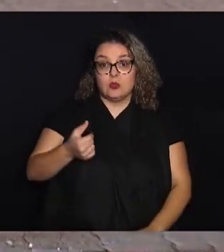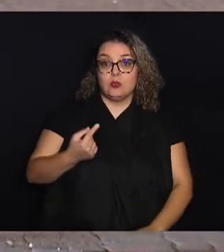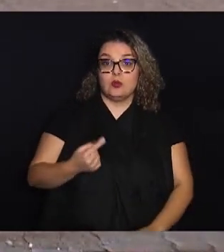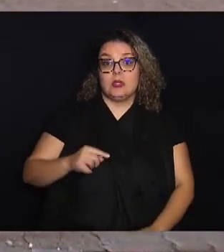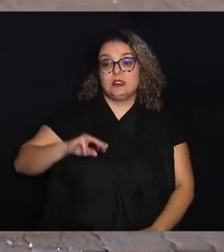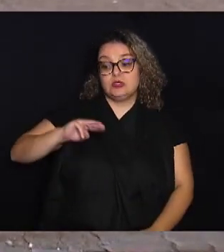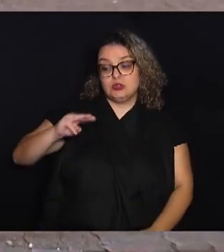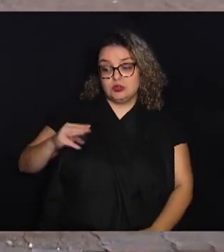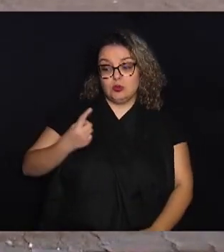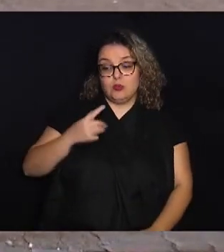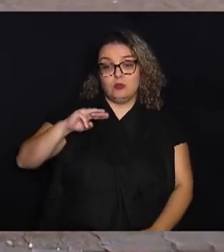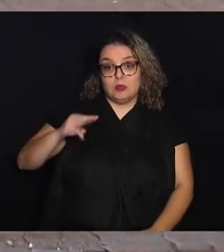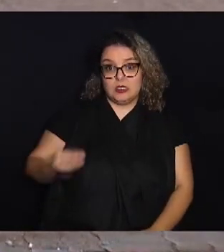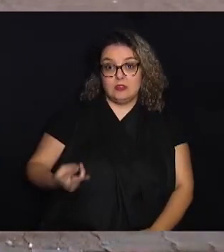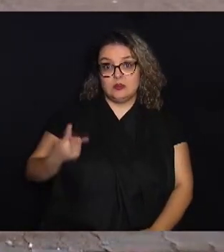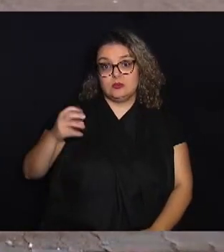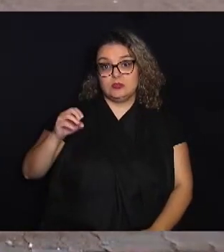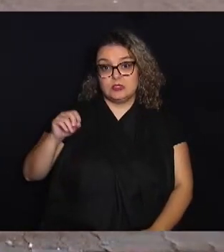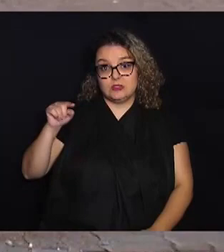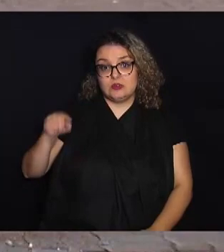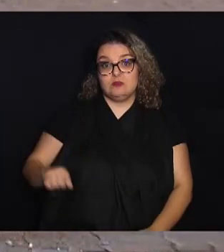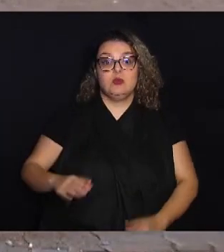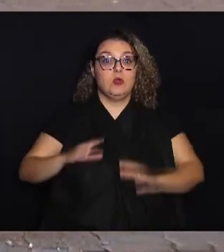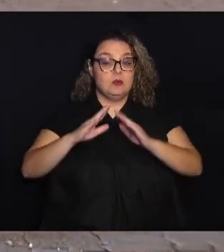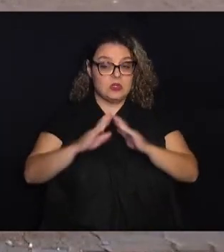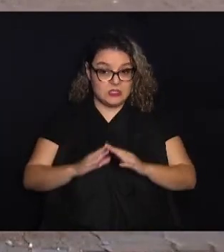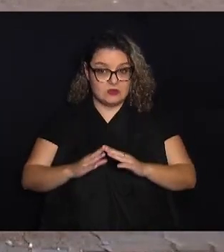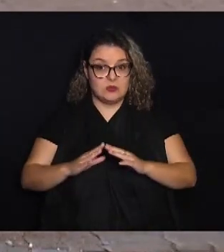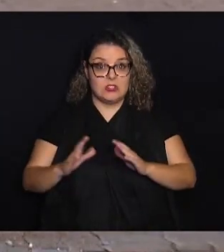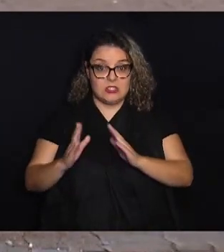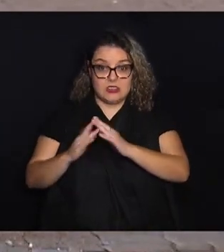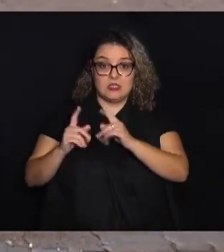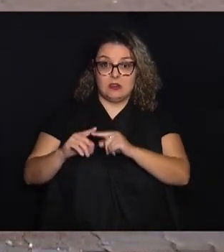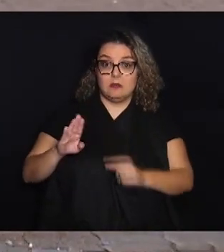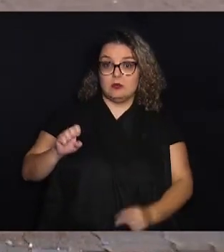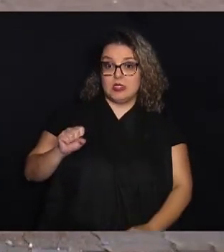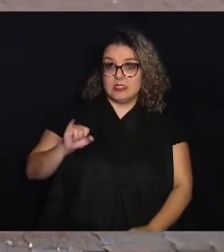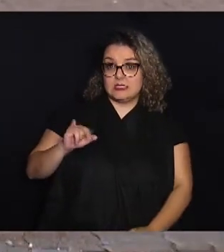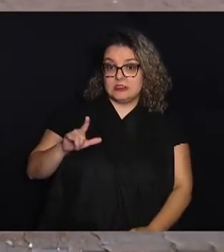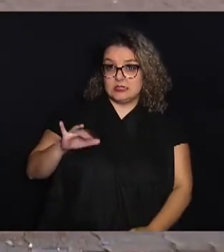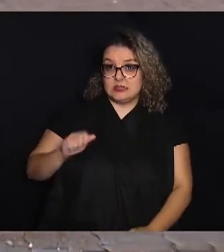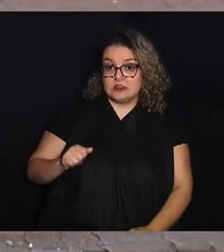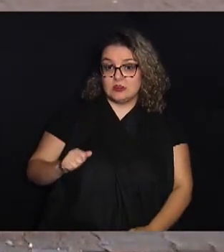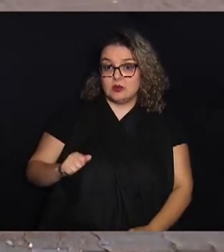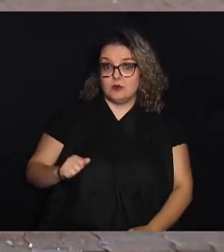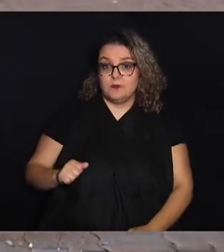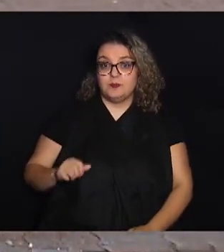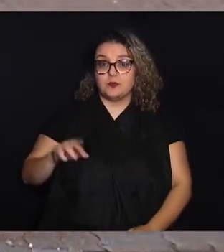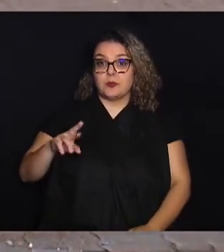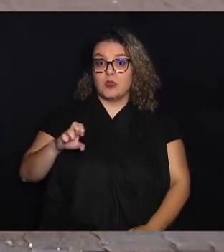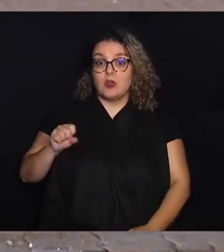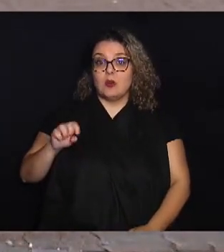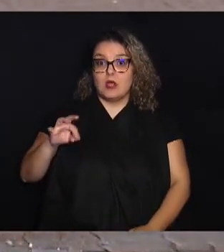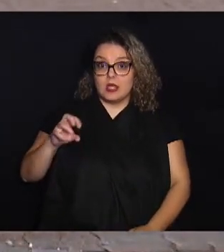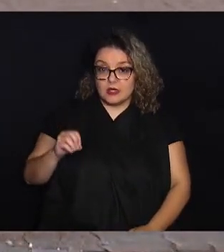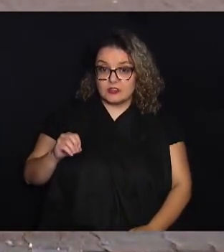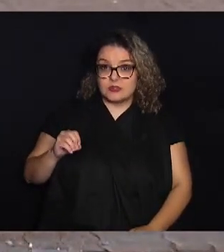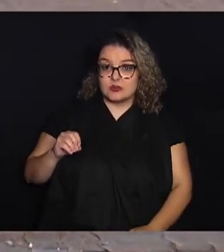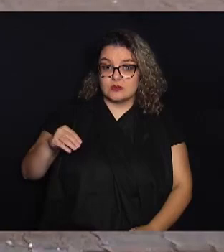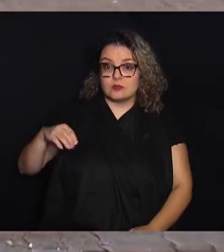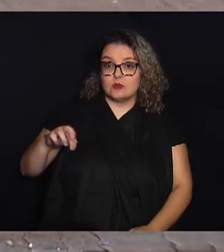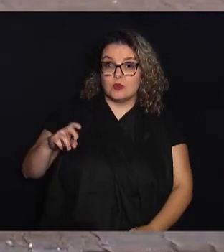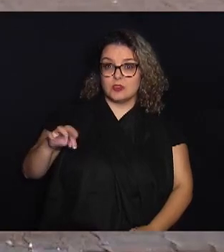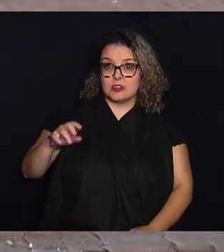1.200.000 habitantes, né? E lá na Basílica do Carmo fica também os restos mortais do Barreto Leme, que eu sei que